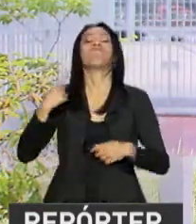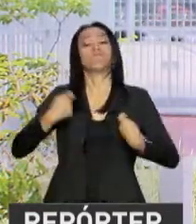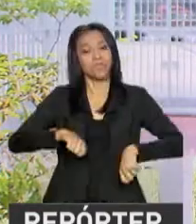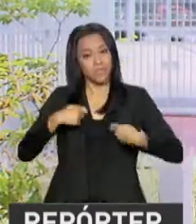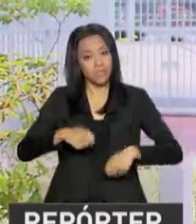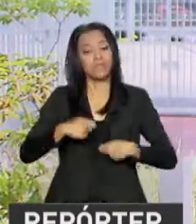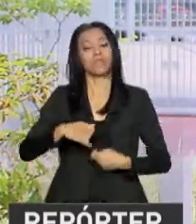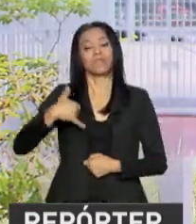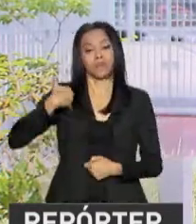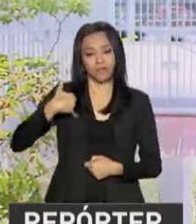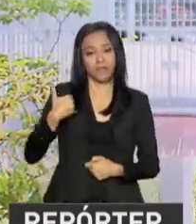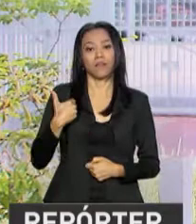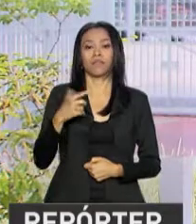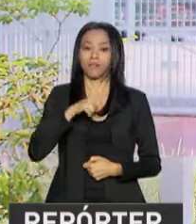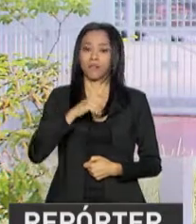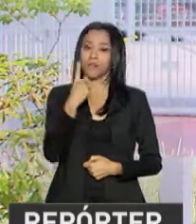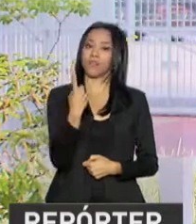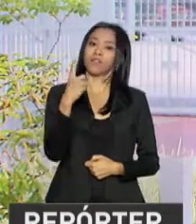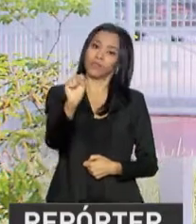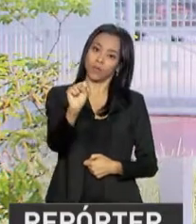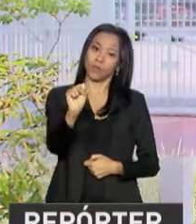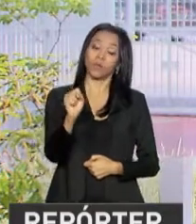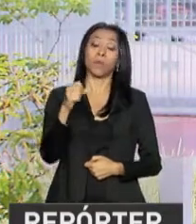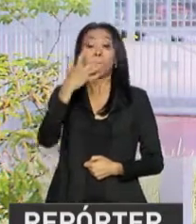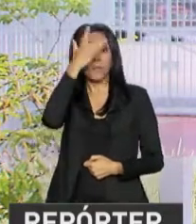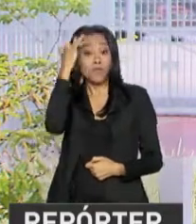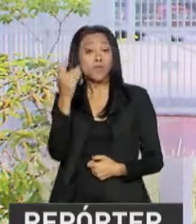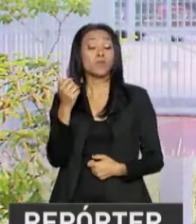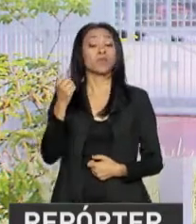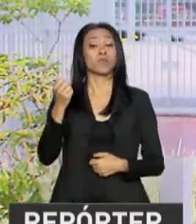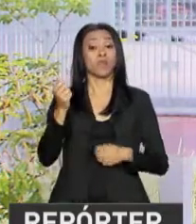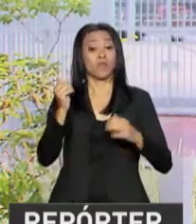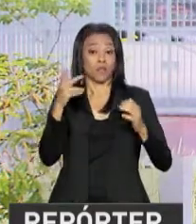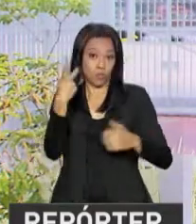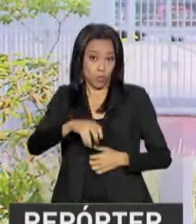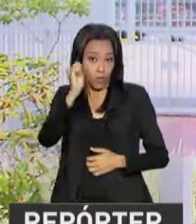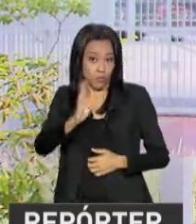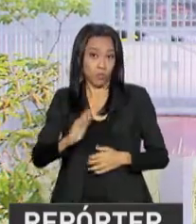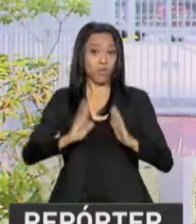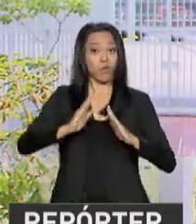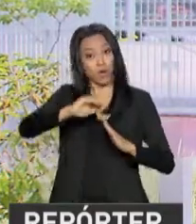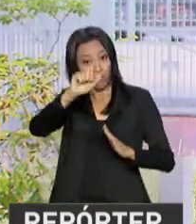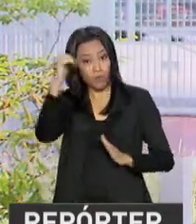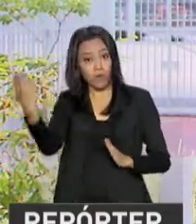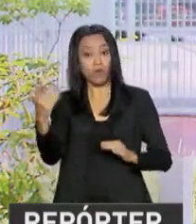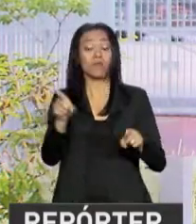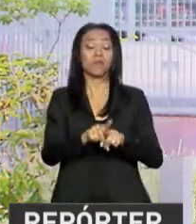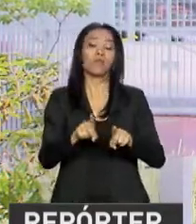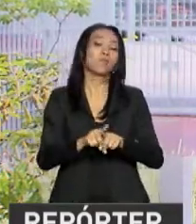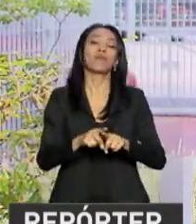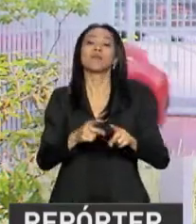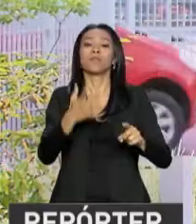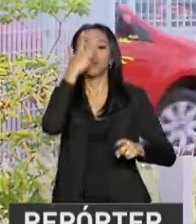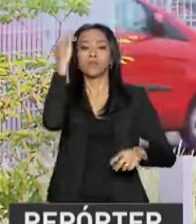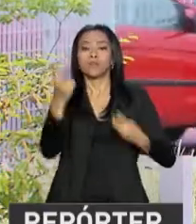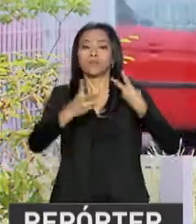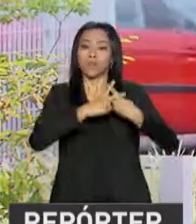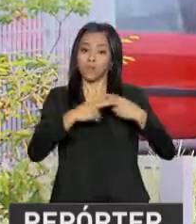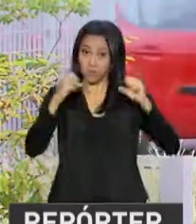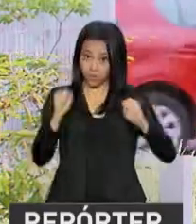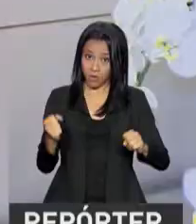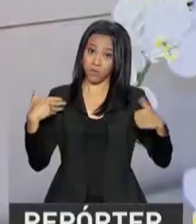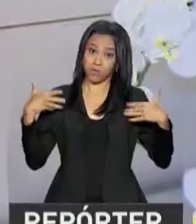ter no mínimo 18 anos brasileiros que moram no exterior e pessoas privadas de liberdade também podem